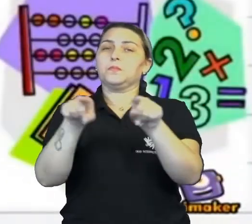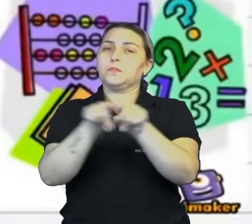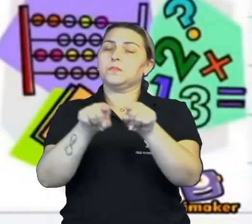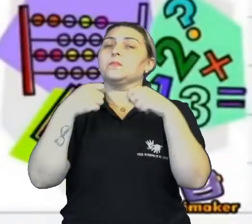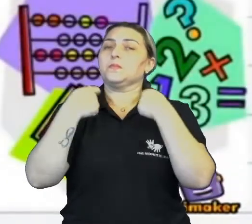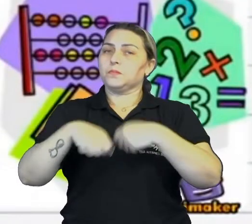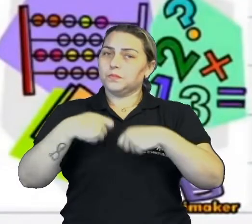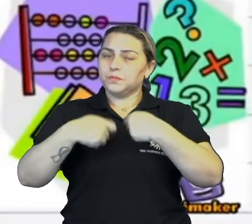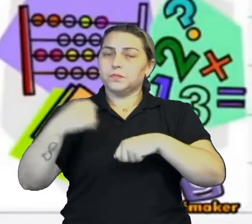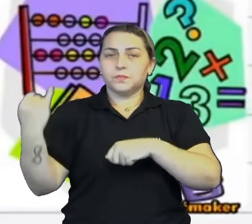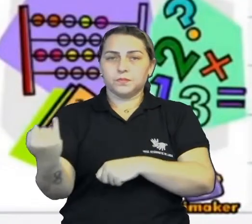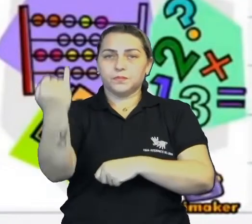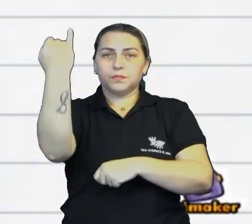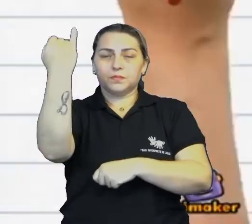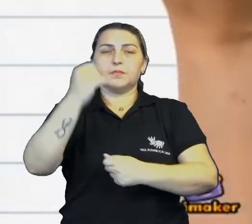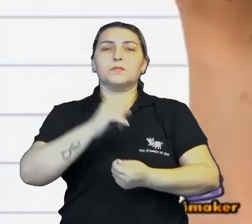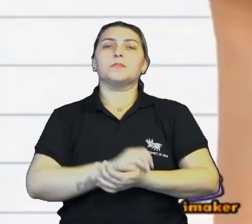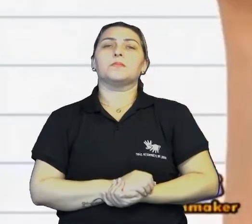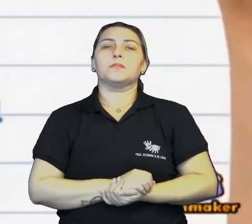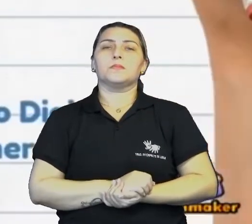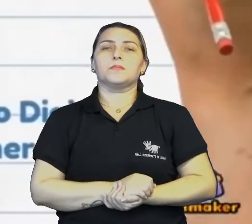necessária.